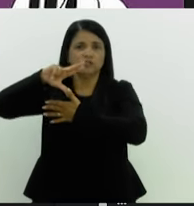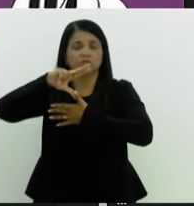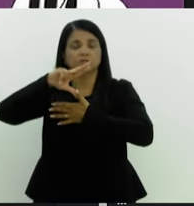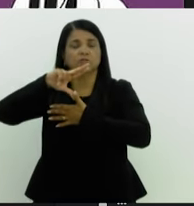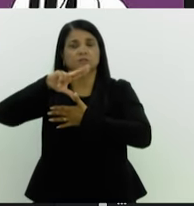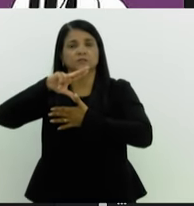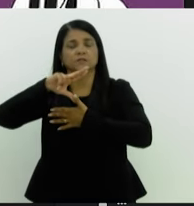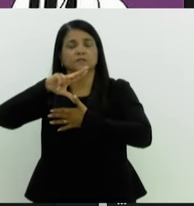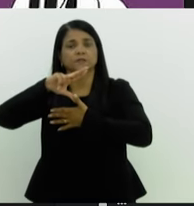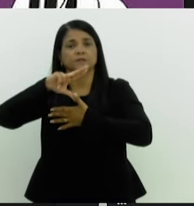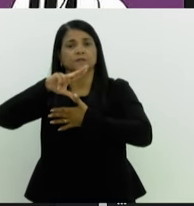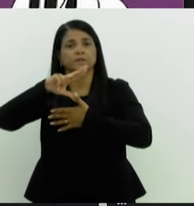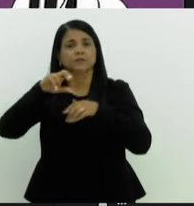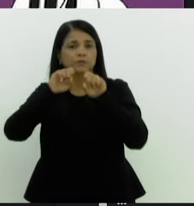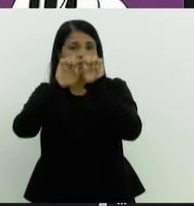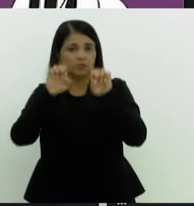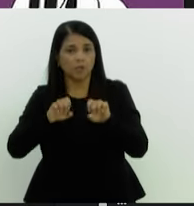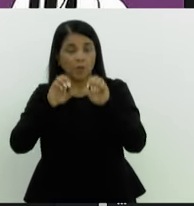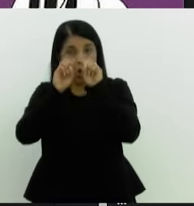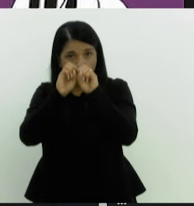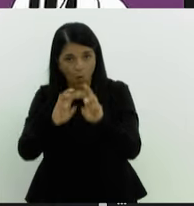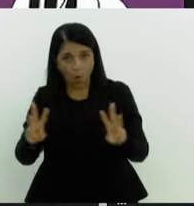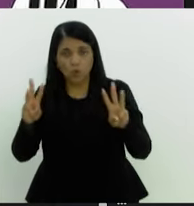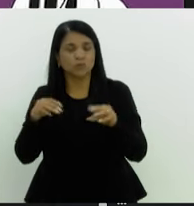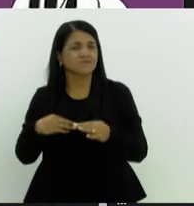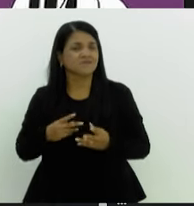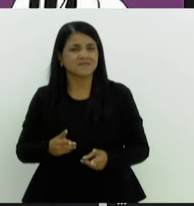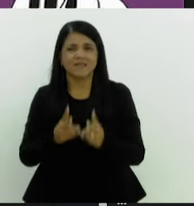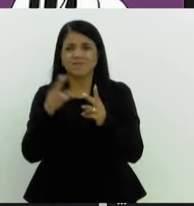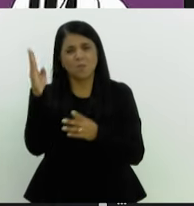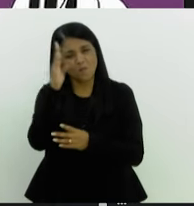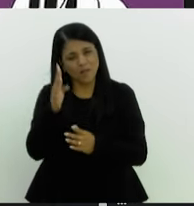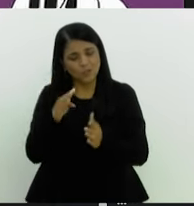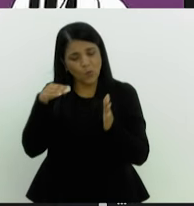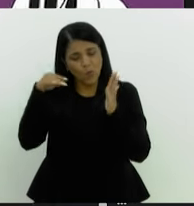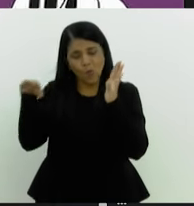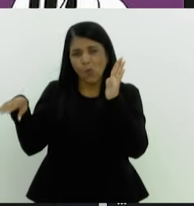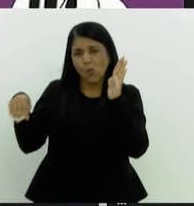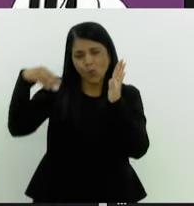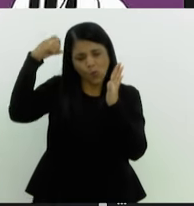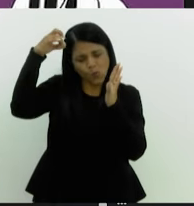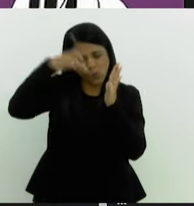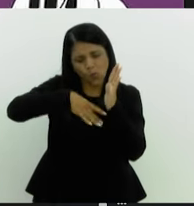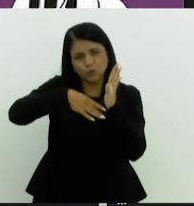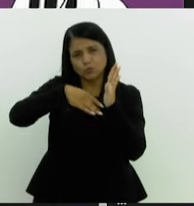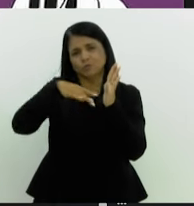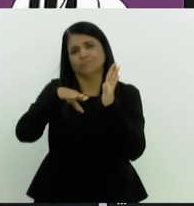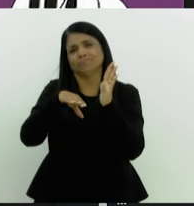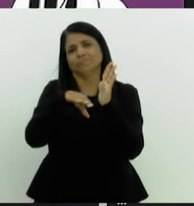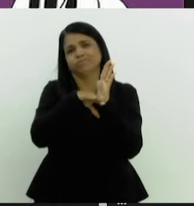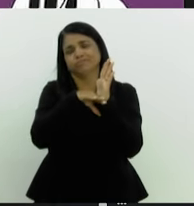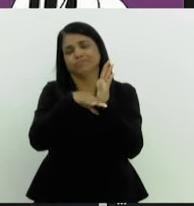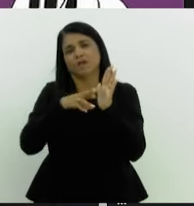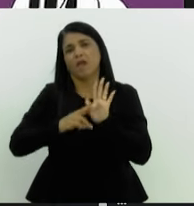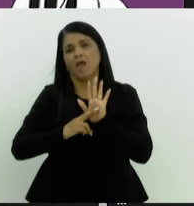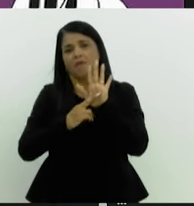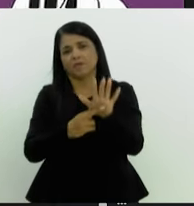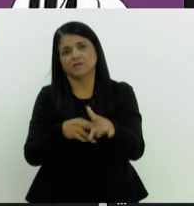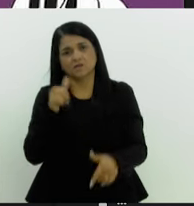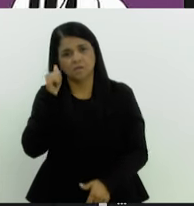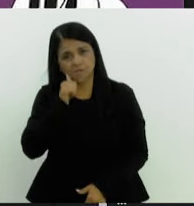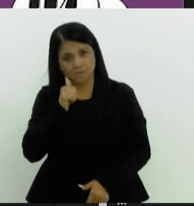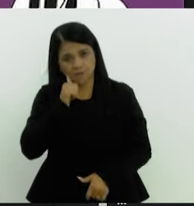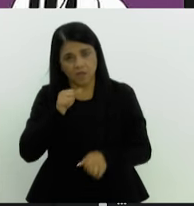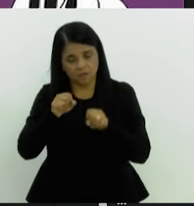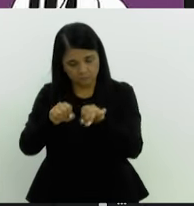cenário do sistema ONU nós estamos sempre nos últimos lugares de representatividade feminina nos